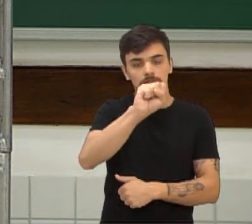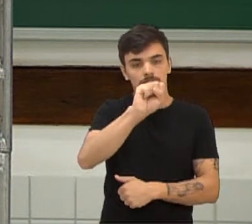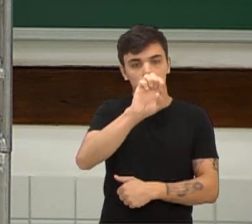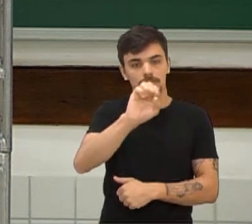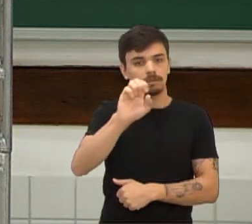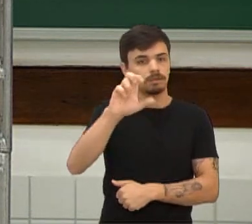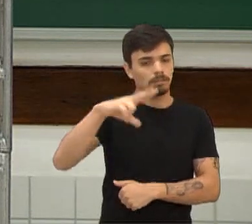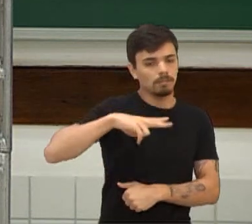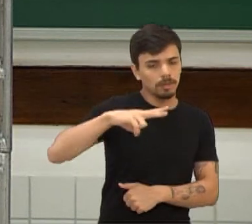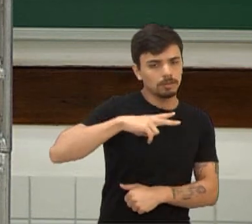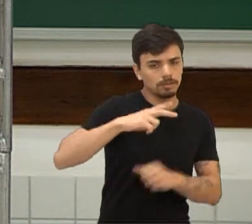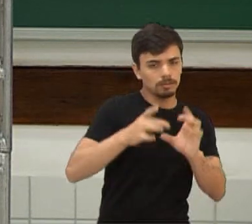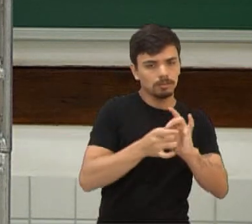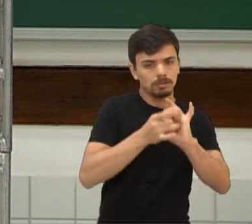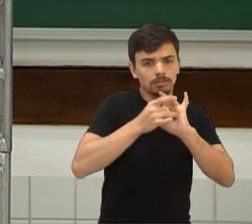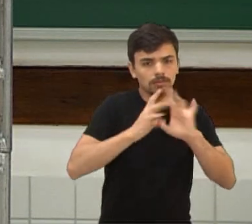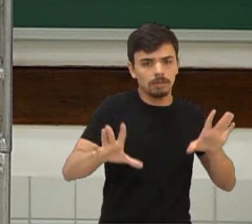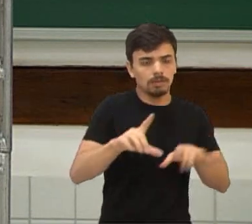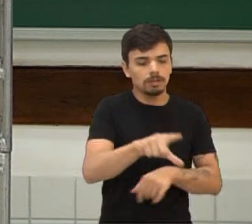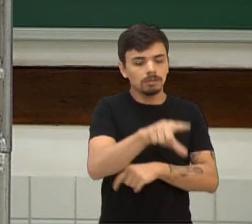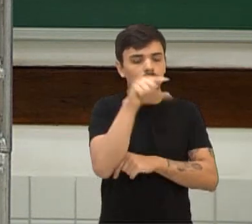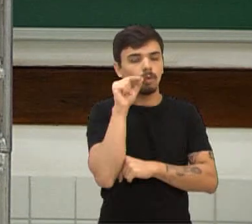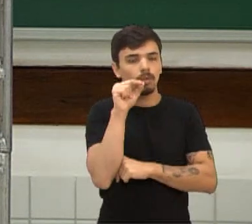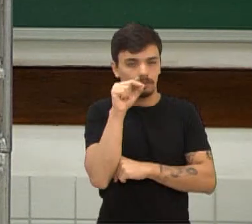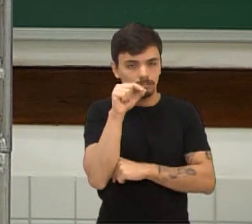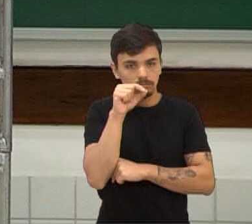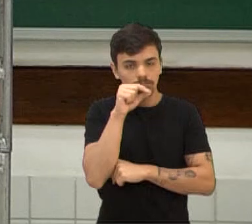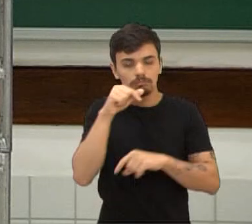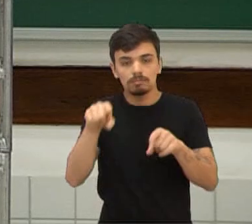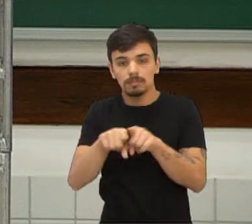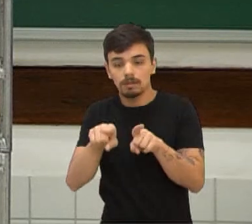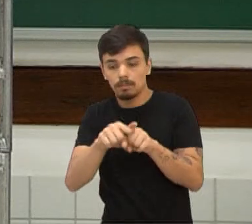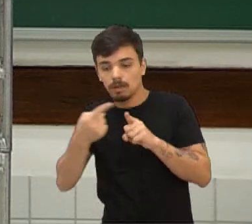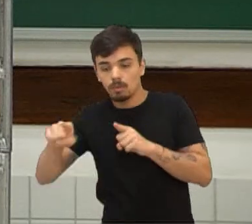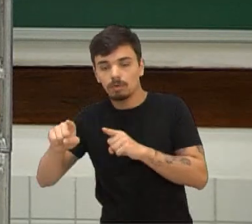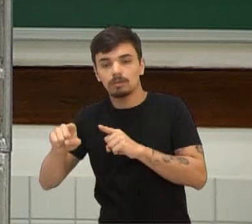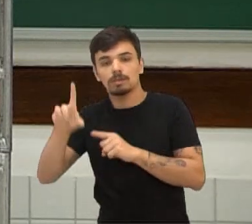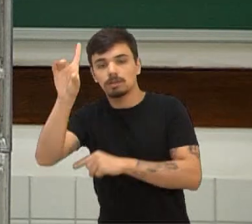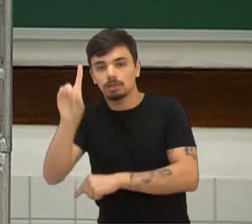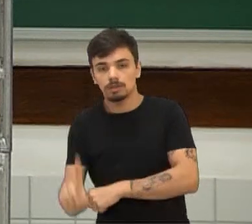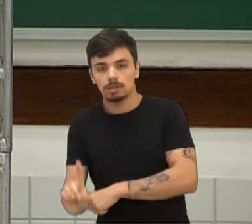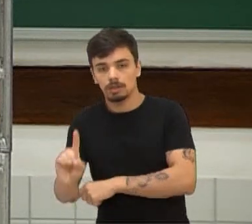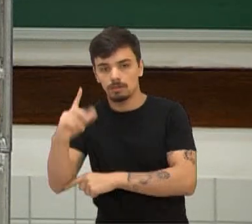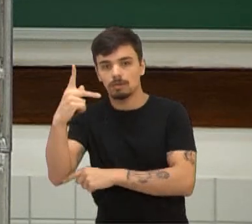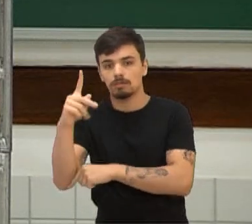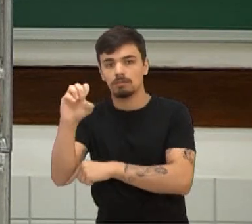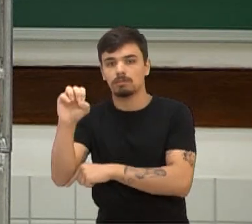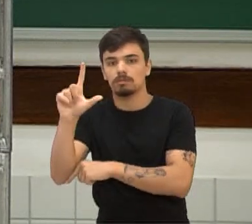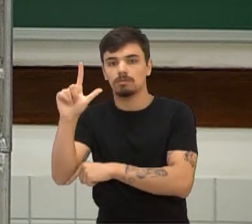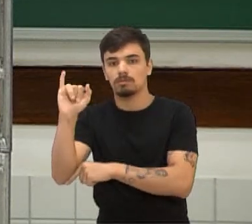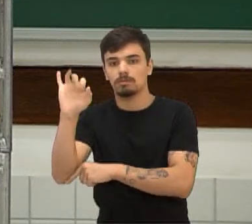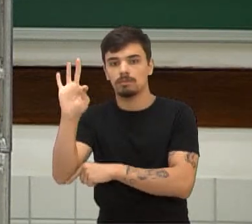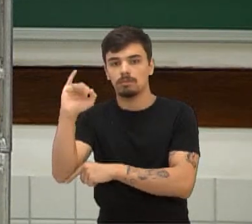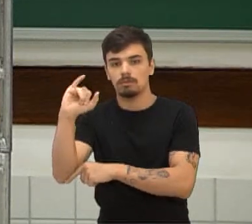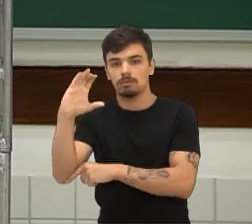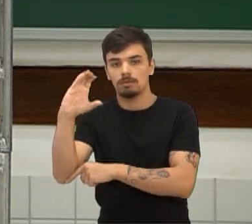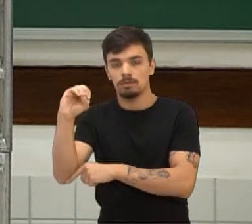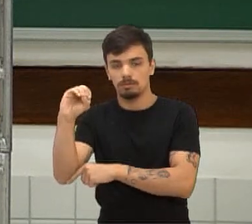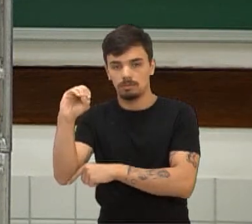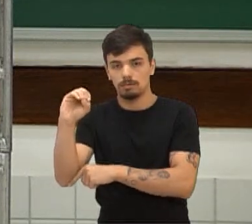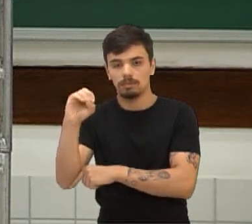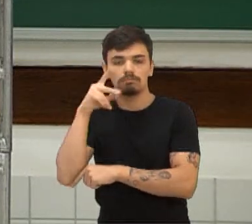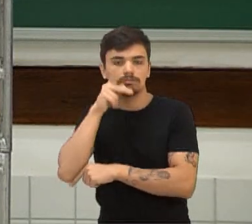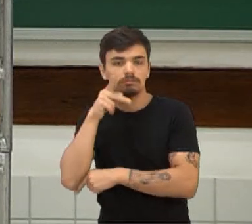individuais, das nossas escolhas pessoais, e a seguir nós temos os direitos políticos, que dizem respeito à associação,